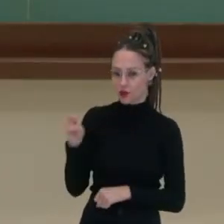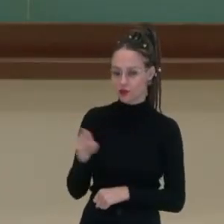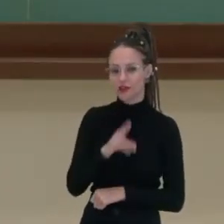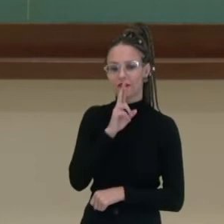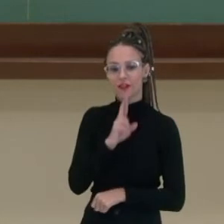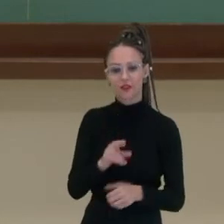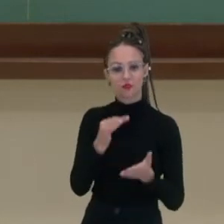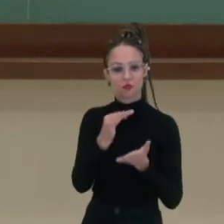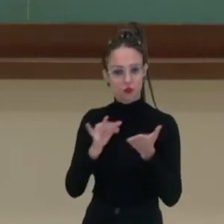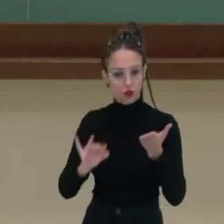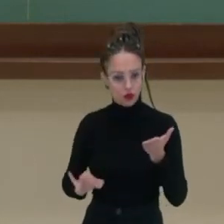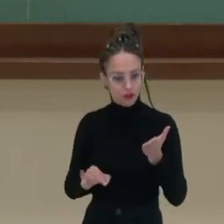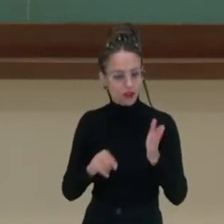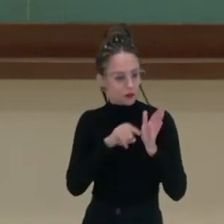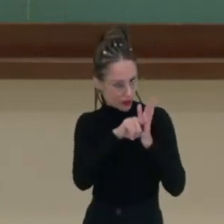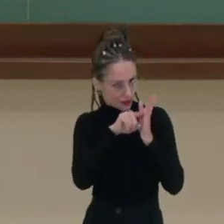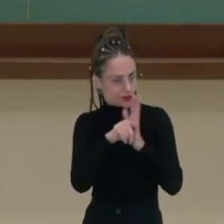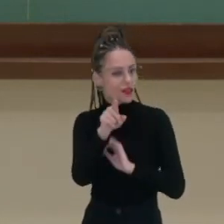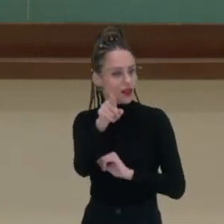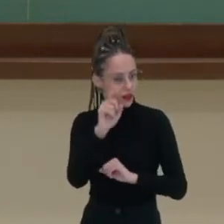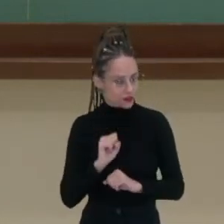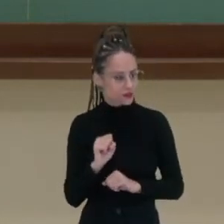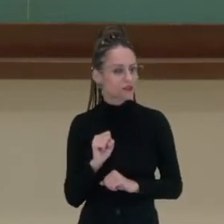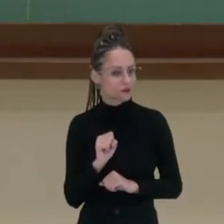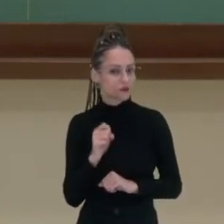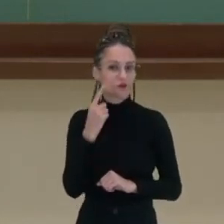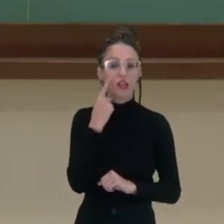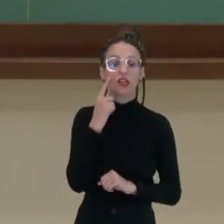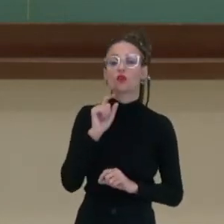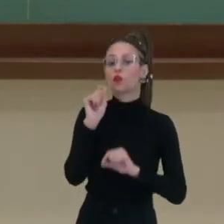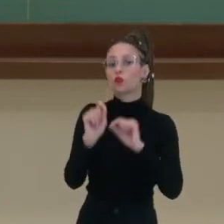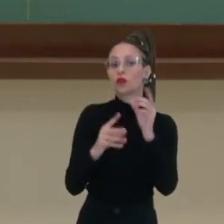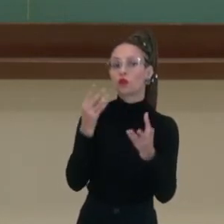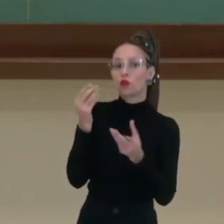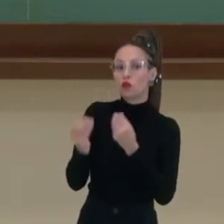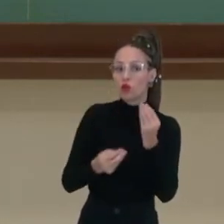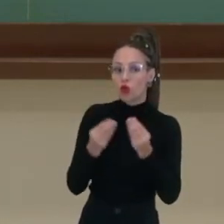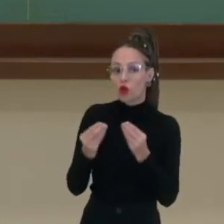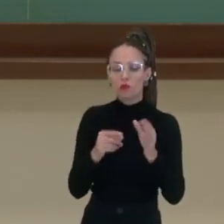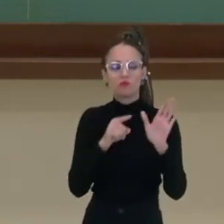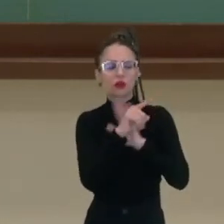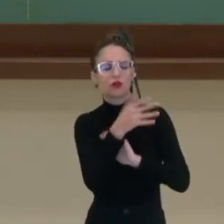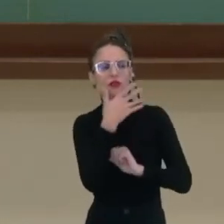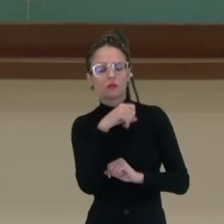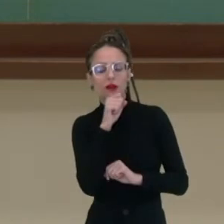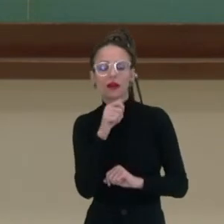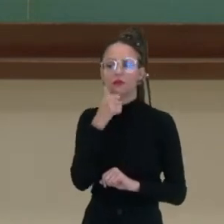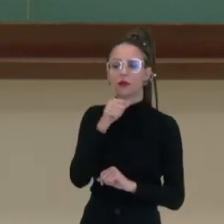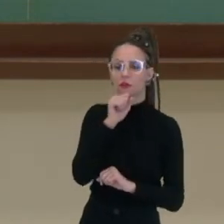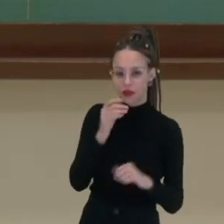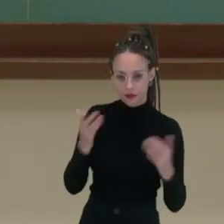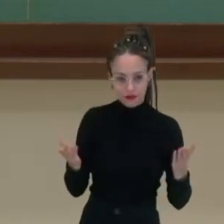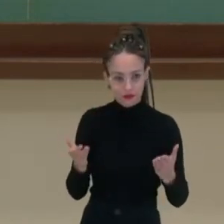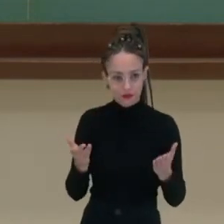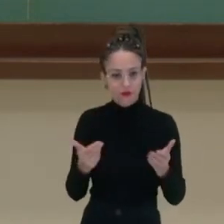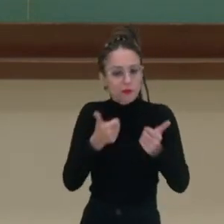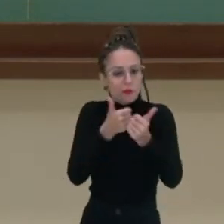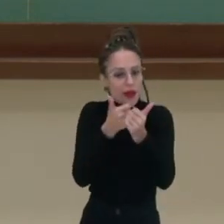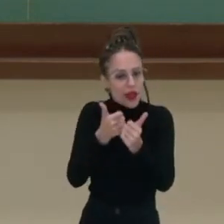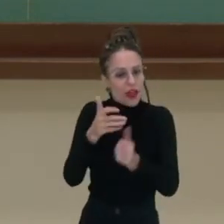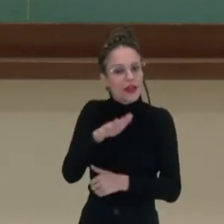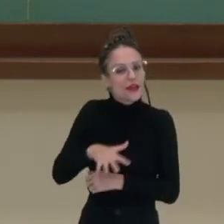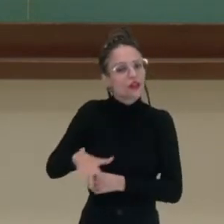possível resposta, dá uma pesquisada. Veja lá como é que pergunta para o pai, para a mãe, para alguém perto de